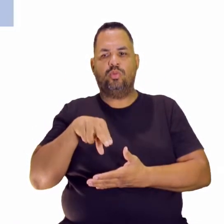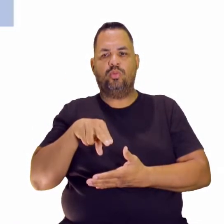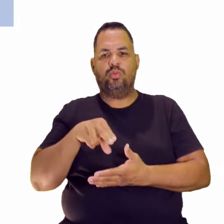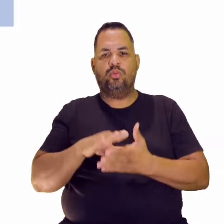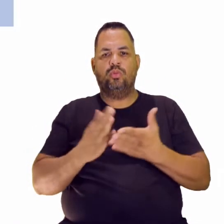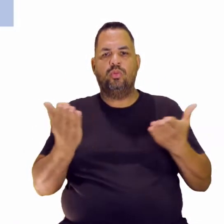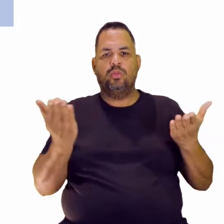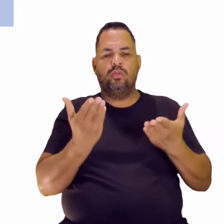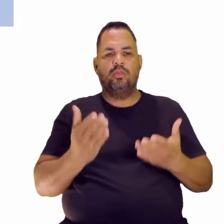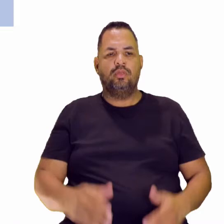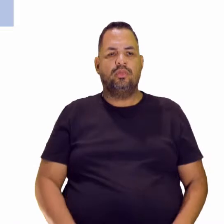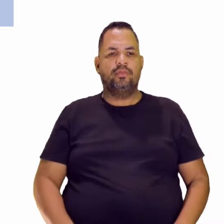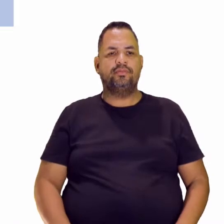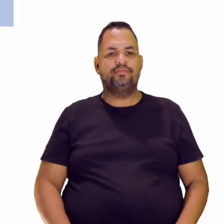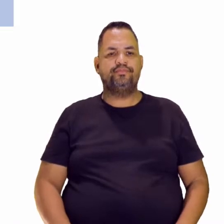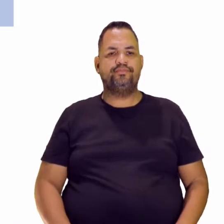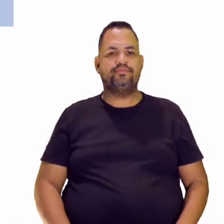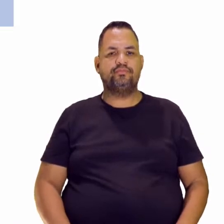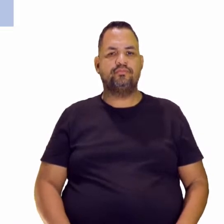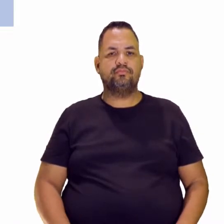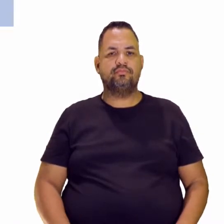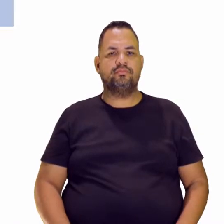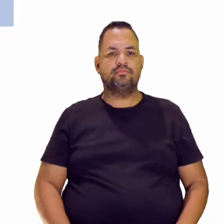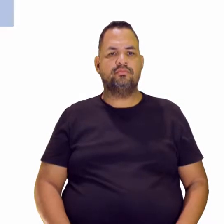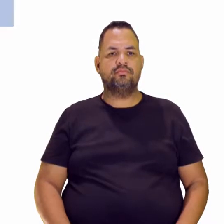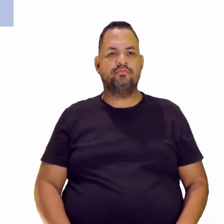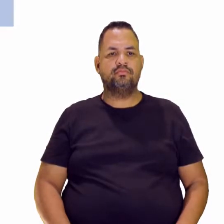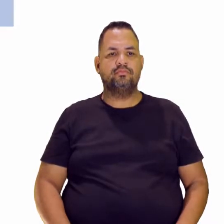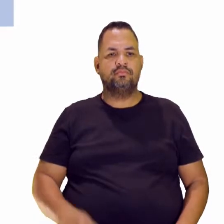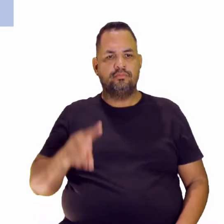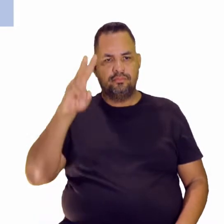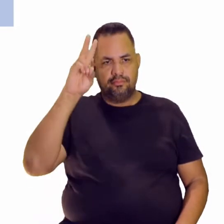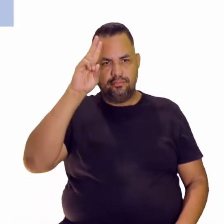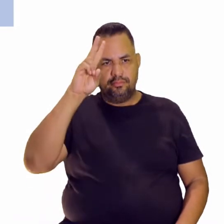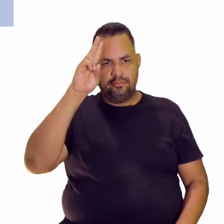do tempo que ele viveu, o pintor histórico